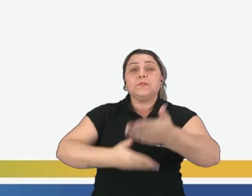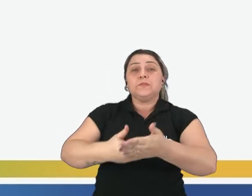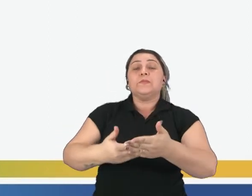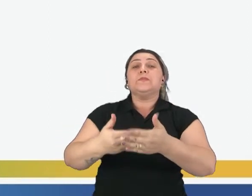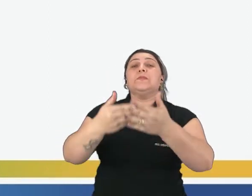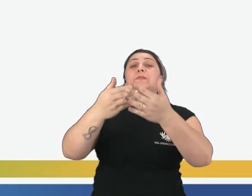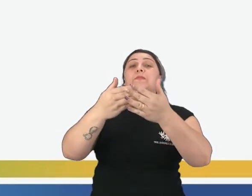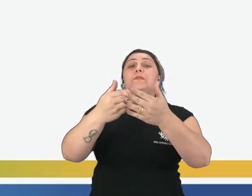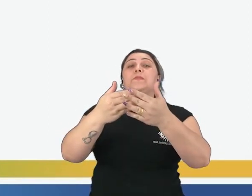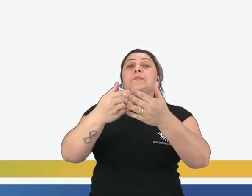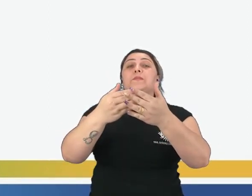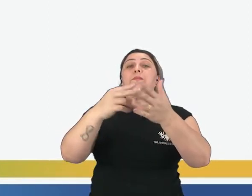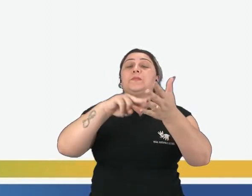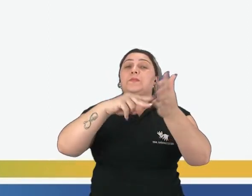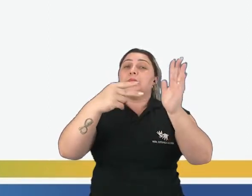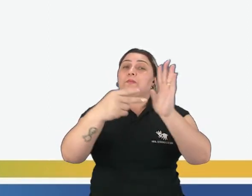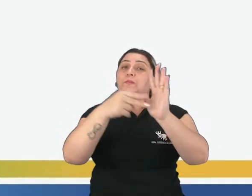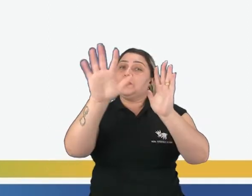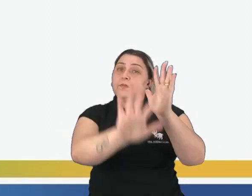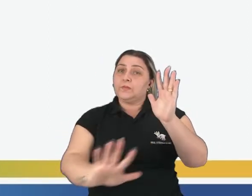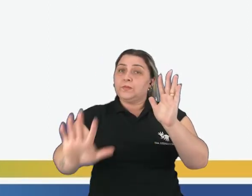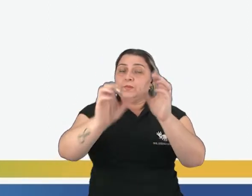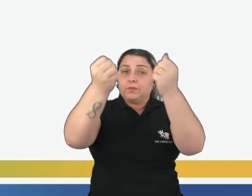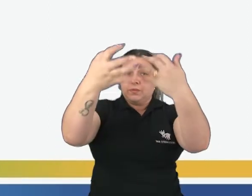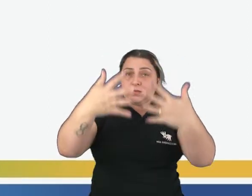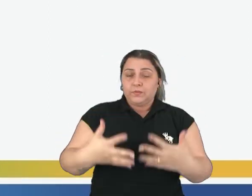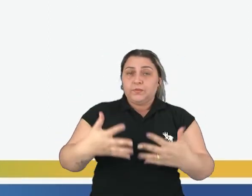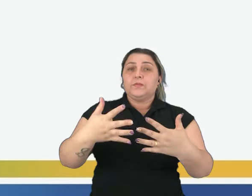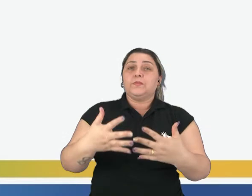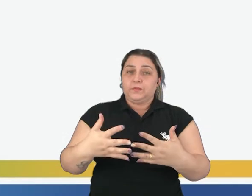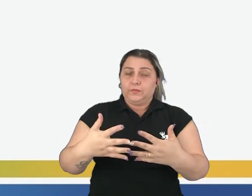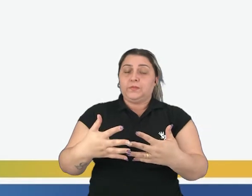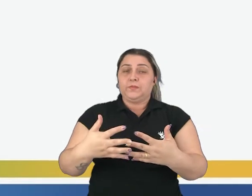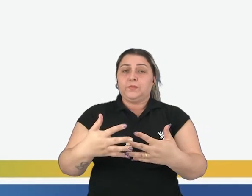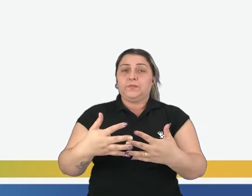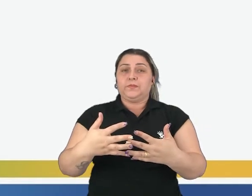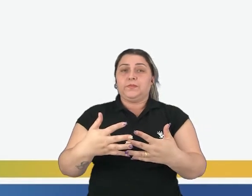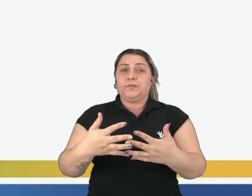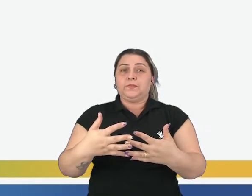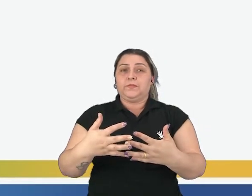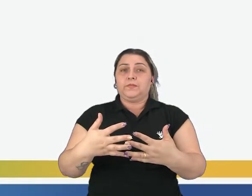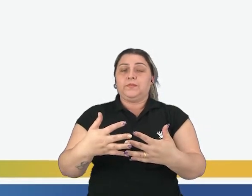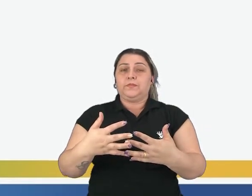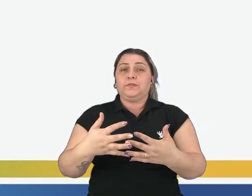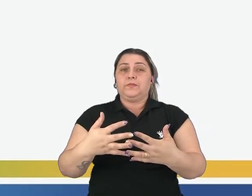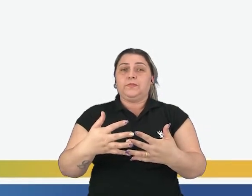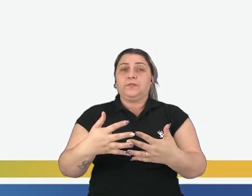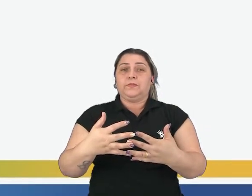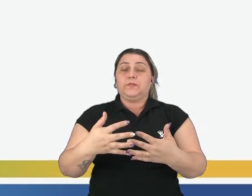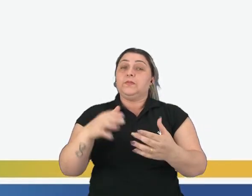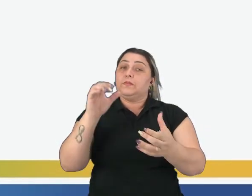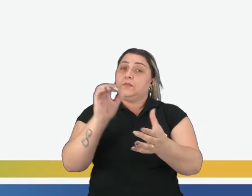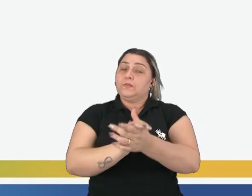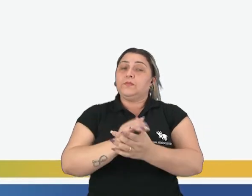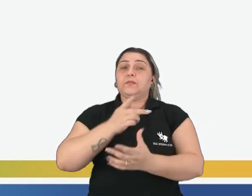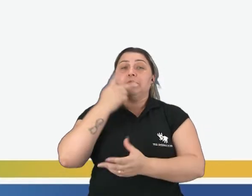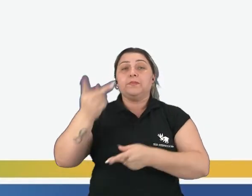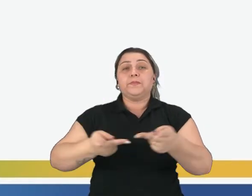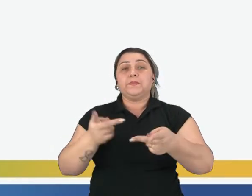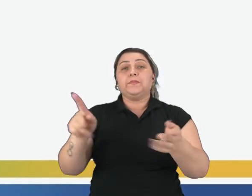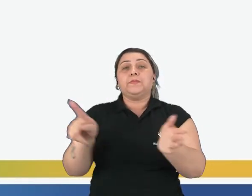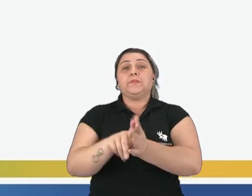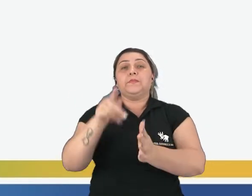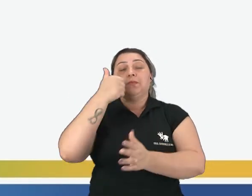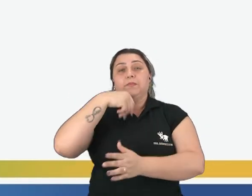ou seja, gente, o sentido de explicação. Ela explica que o marido dizia que o programa não